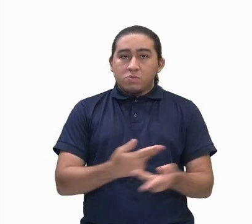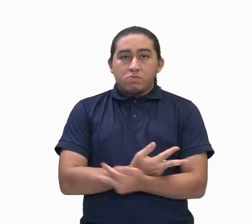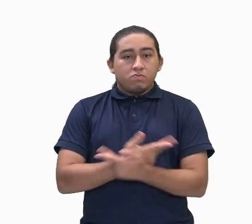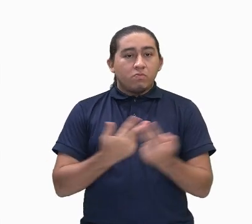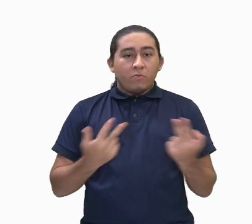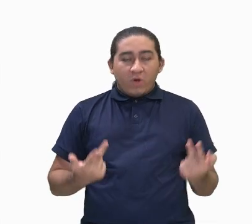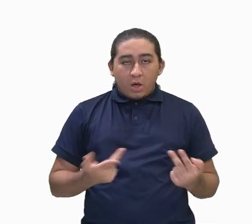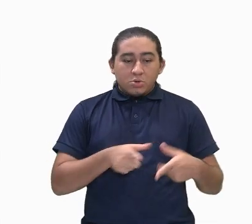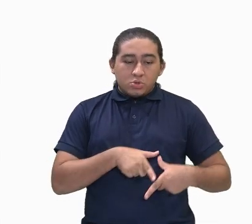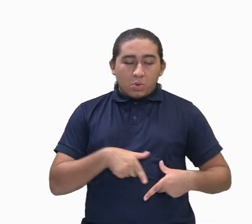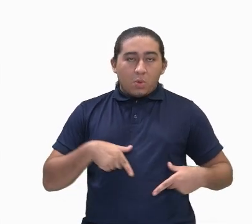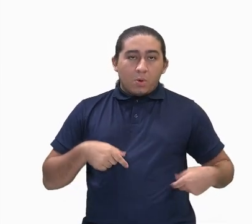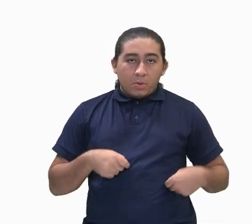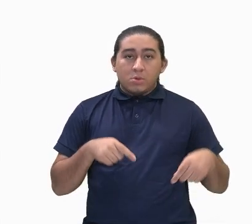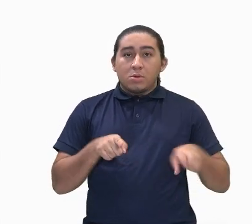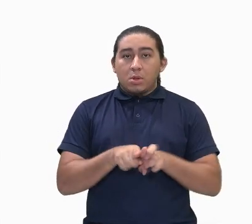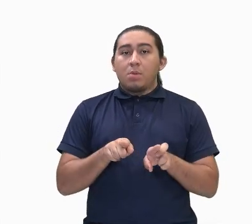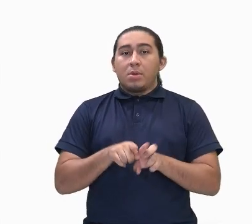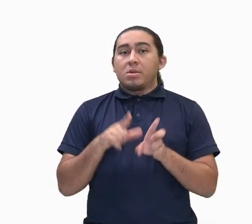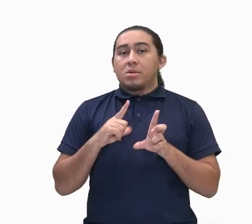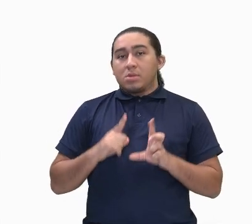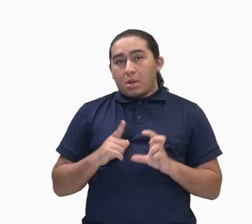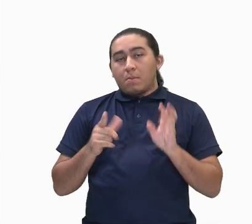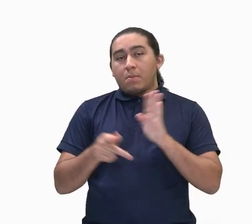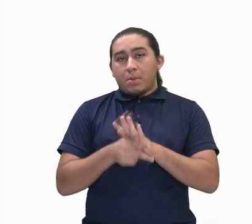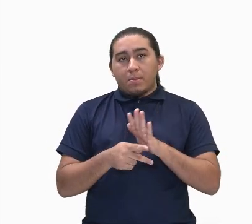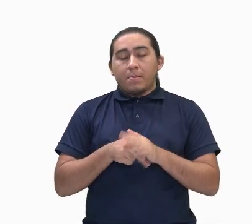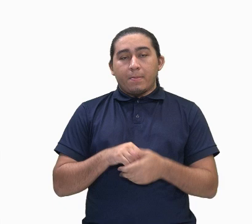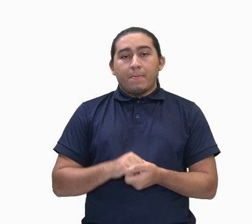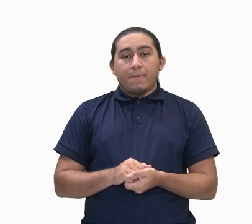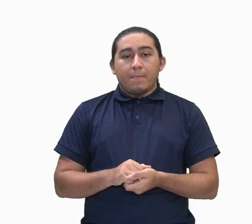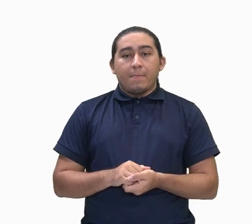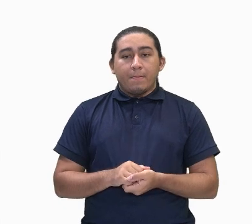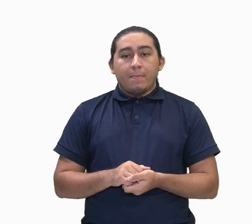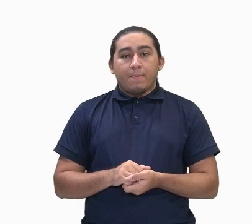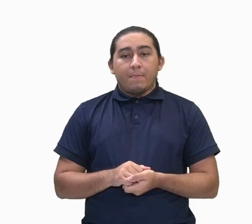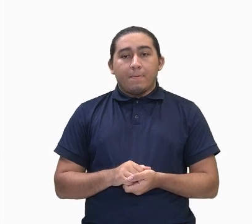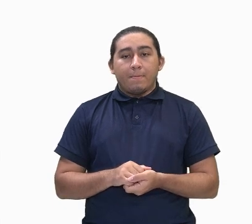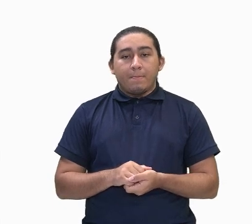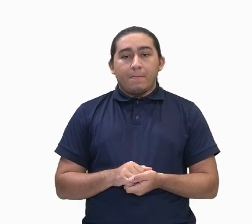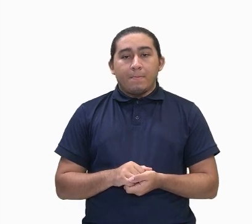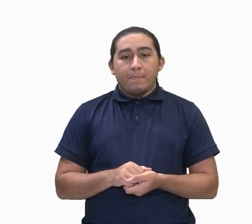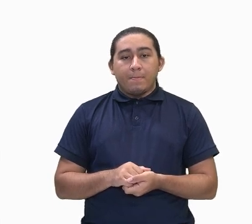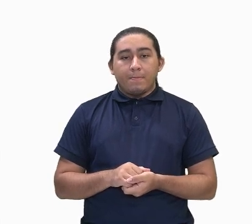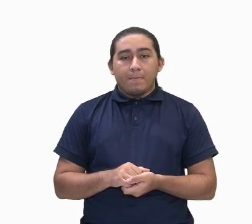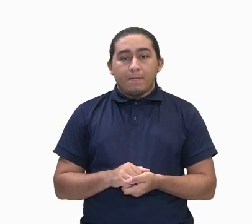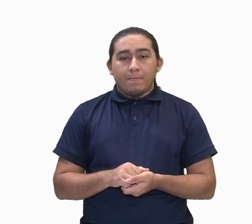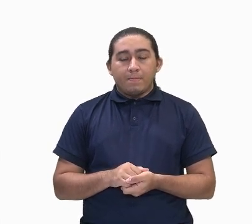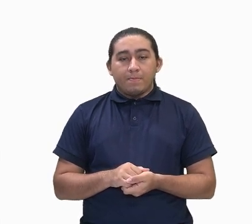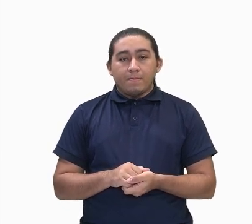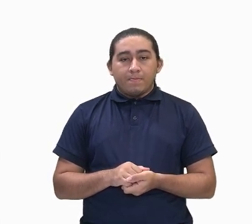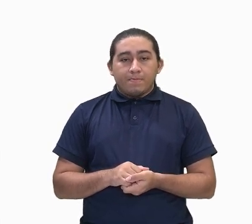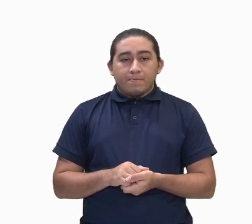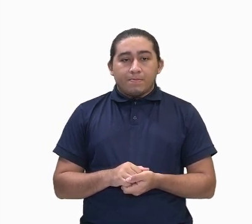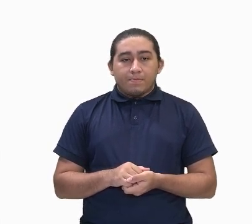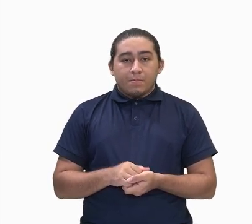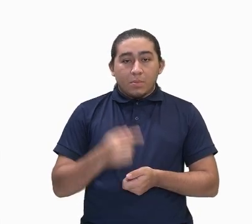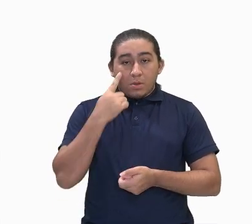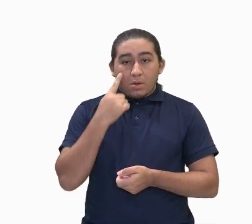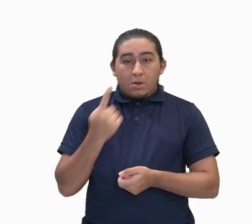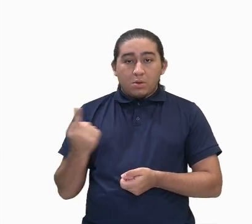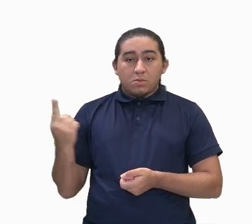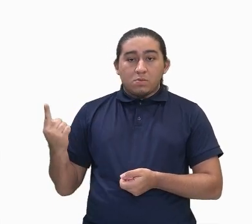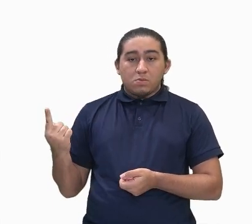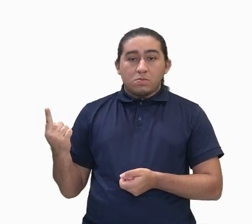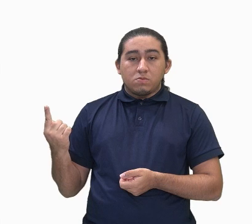vai revestir também a superfície desses órgãos. Nesse recorte a gente pode observar um pouco dessa organização, né?